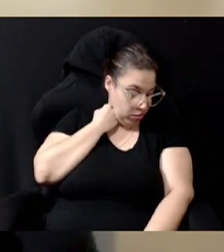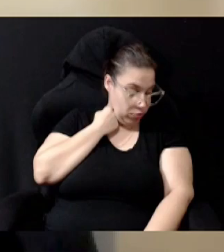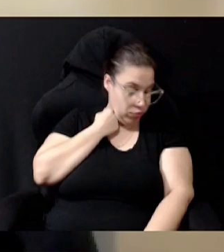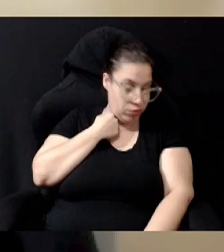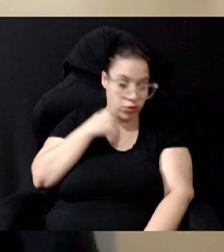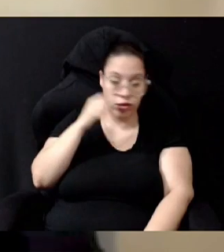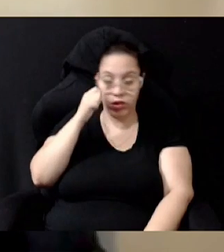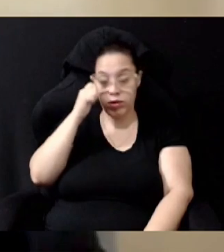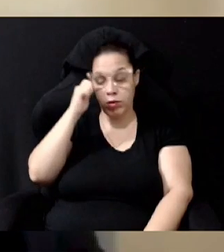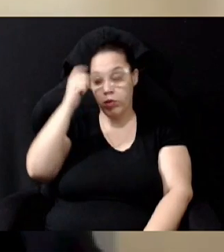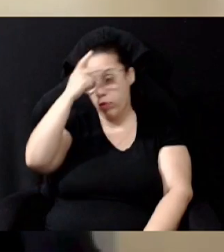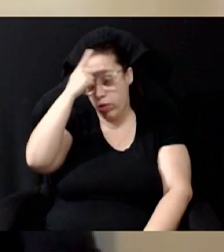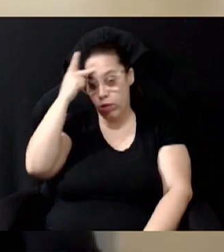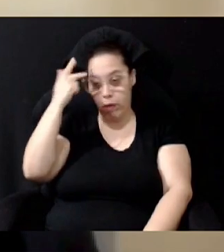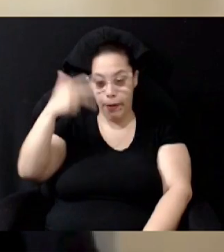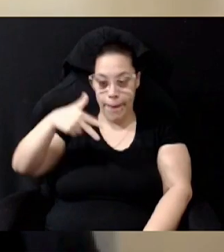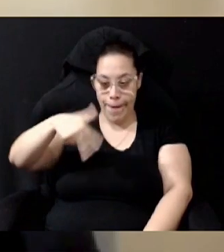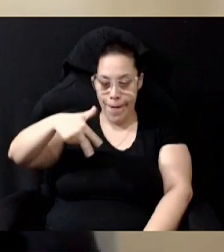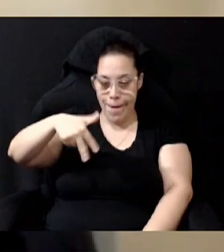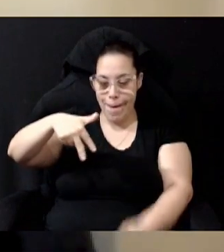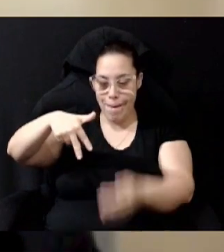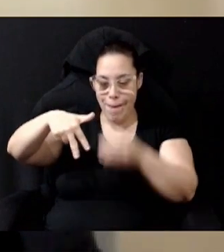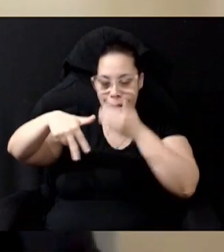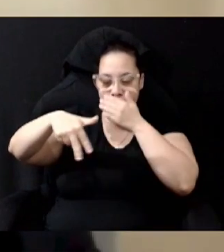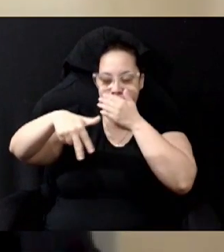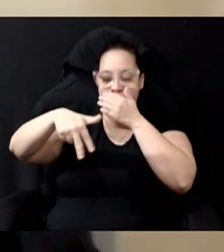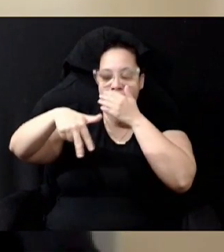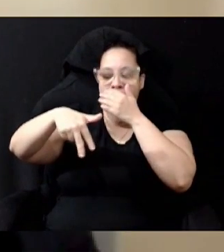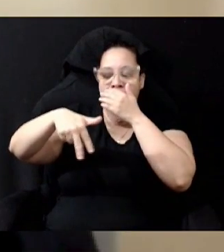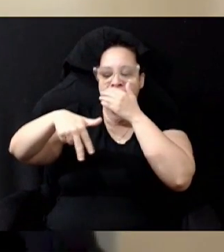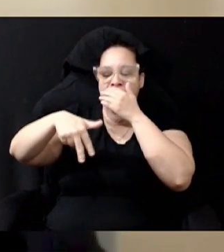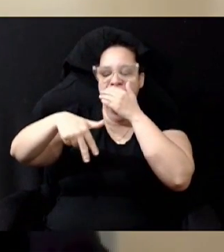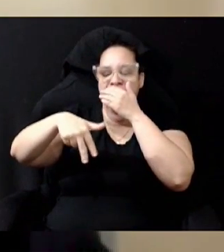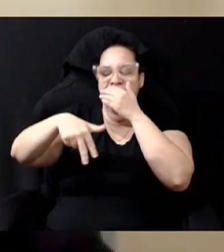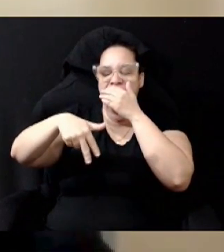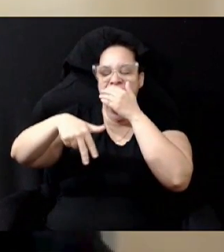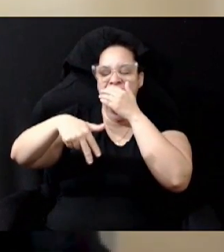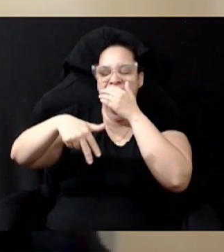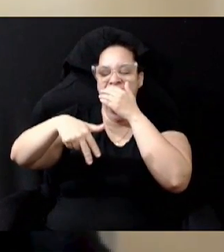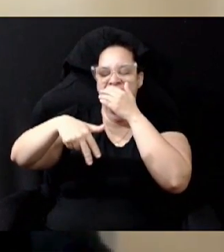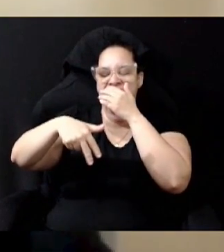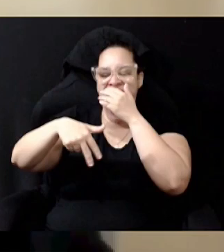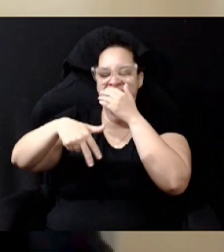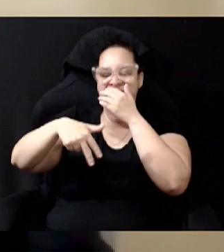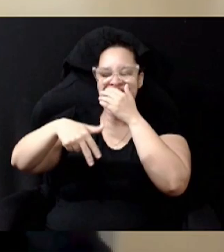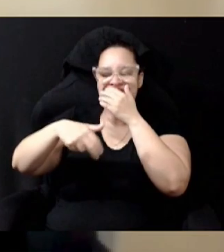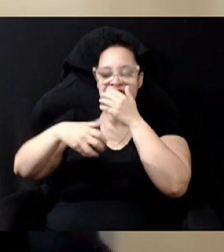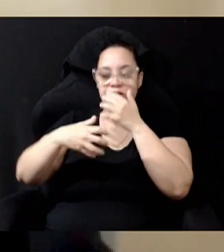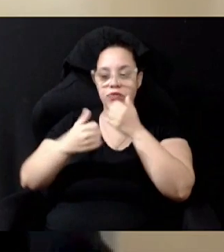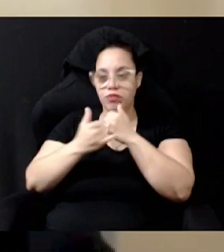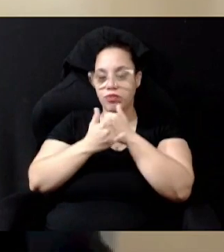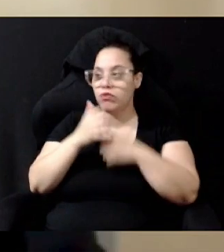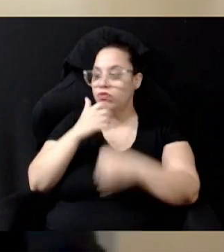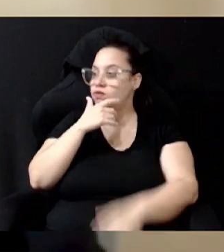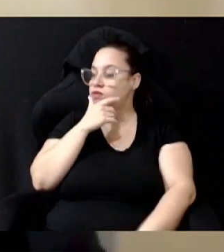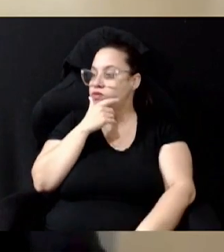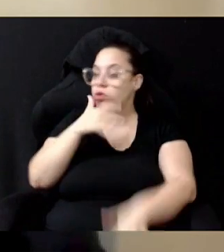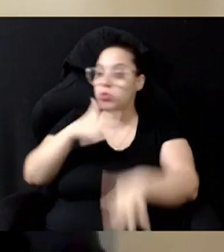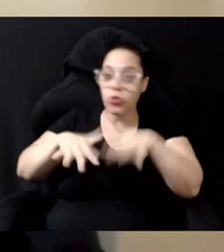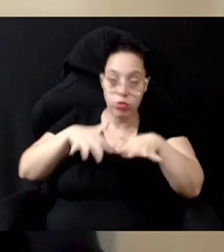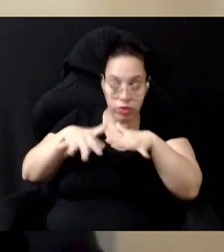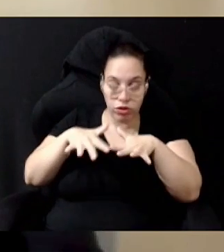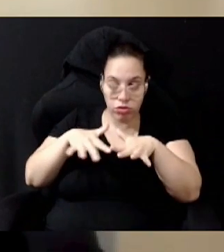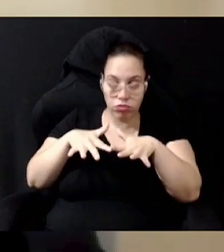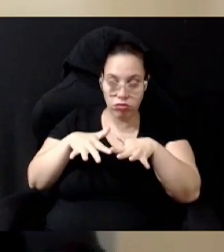pernas inquietas, que é essa percepção desse incômodo nas pernas. Mas o movimento que elas